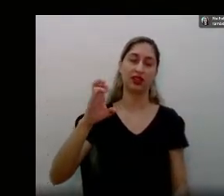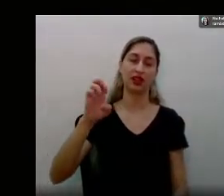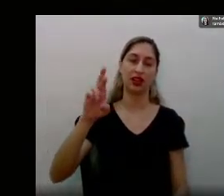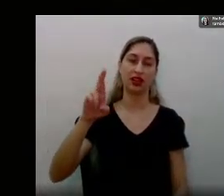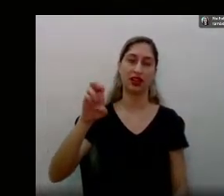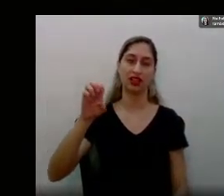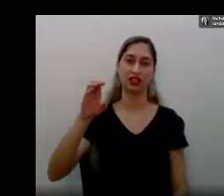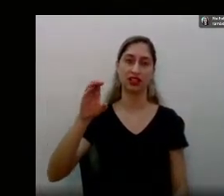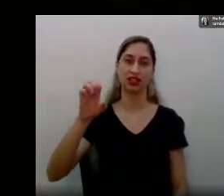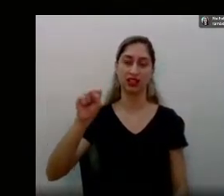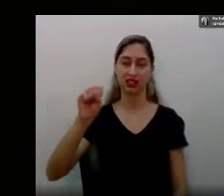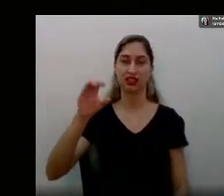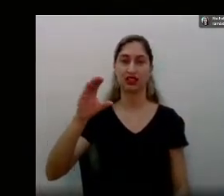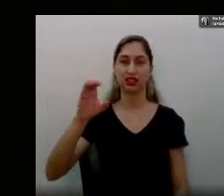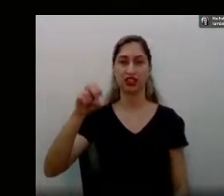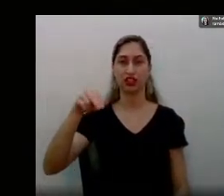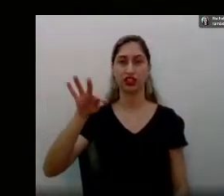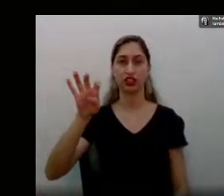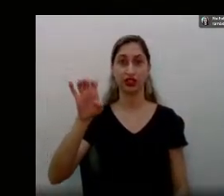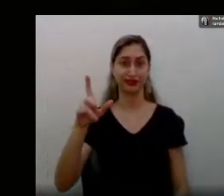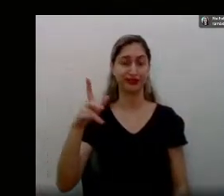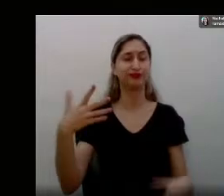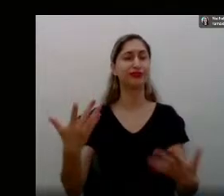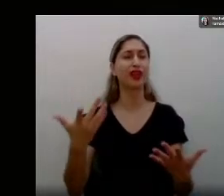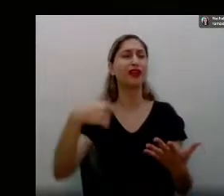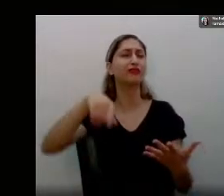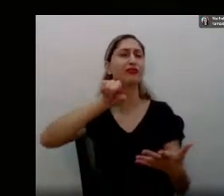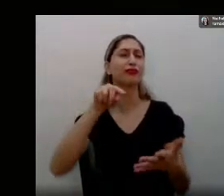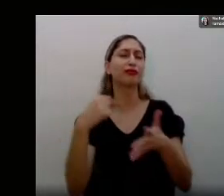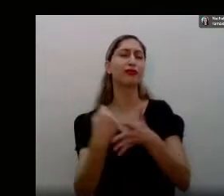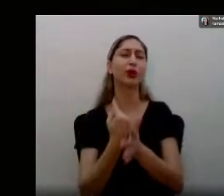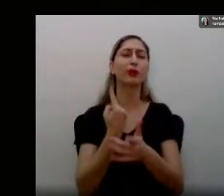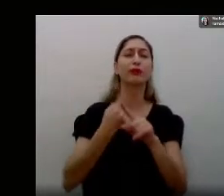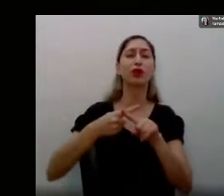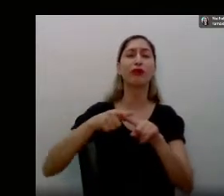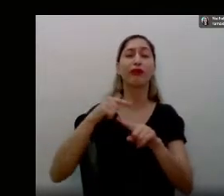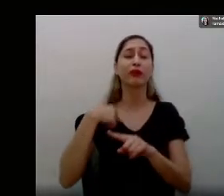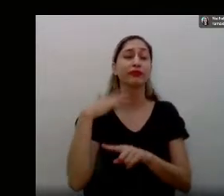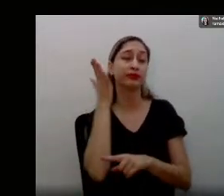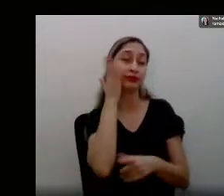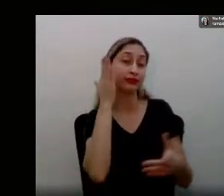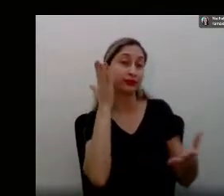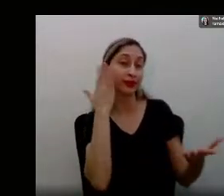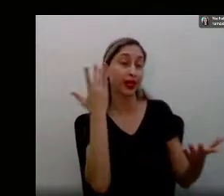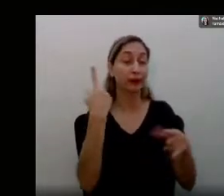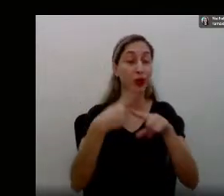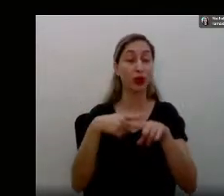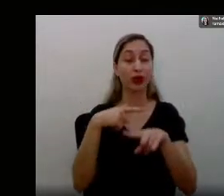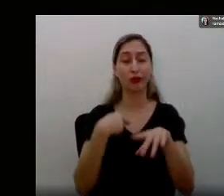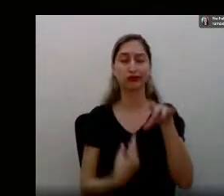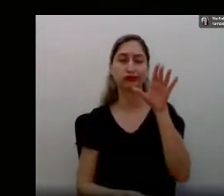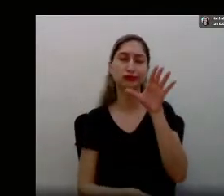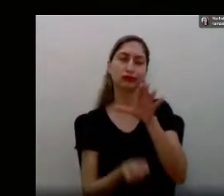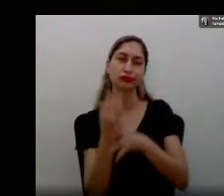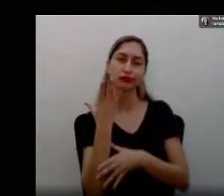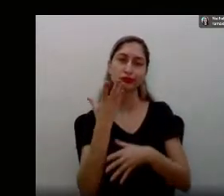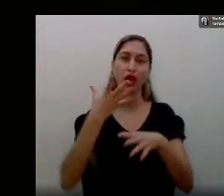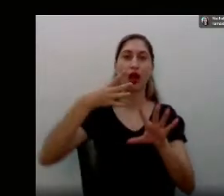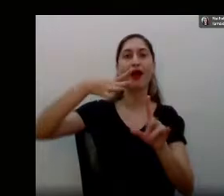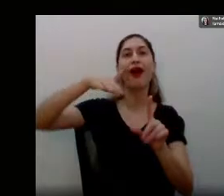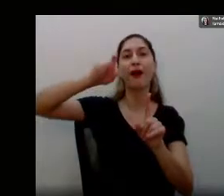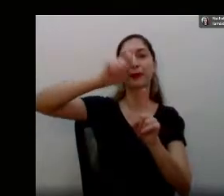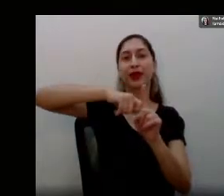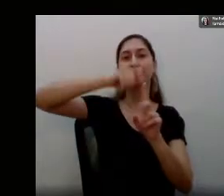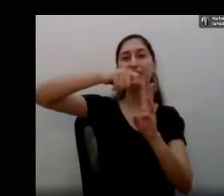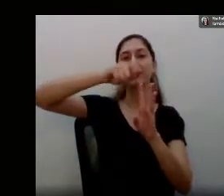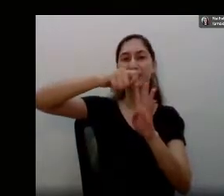astronômico que a gente produziu aqui no espaço do conhecimento UFMG que no final da sessão vou mostrar para você Onde baixar mas eu tô ligado aqui que tem gente